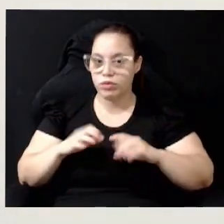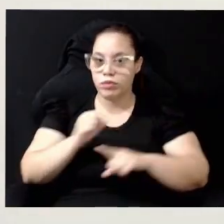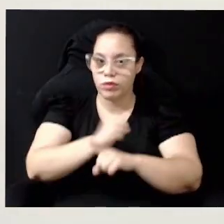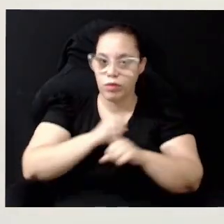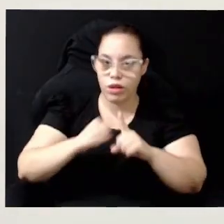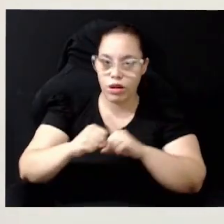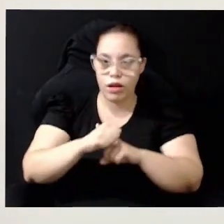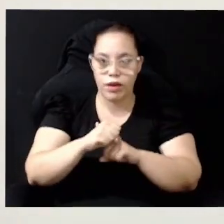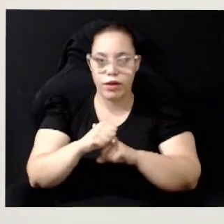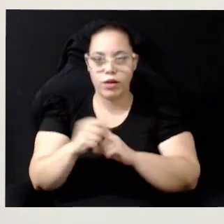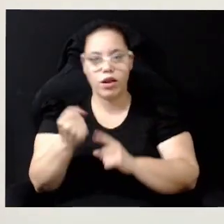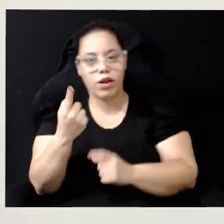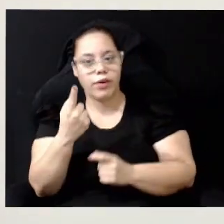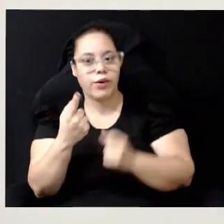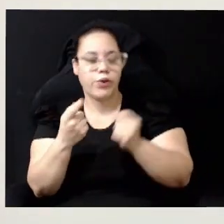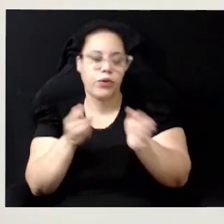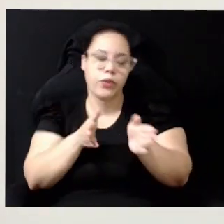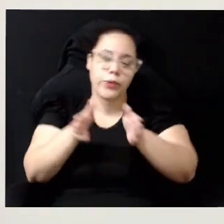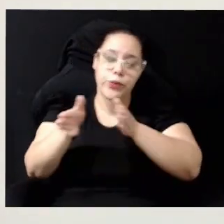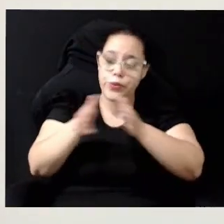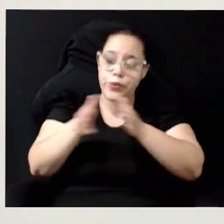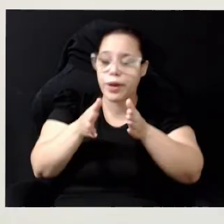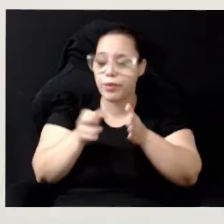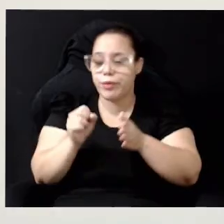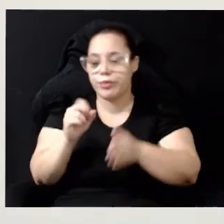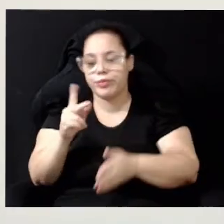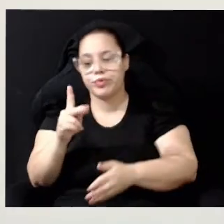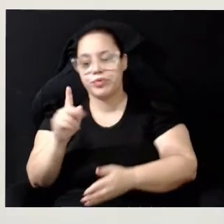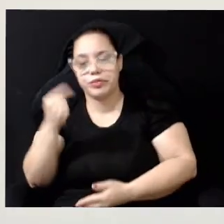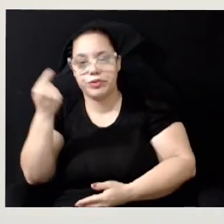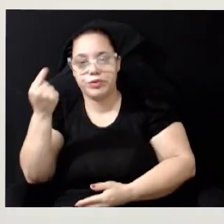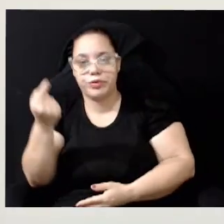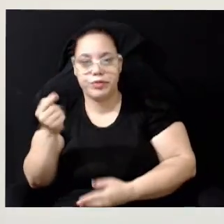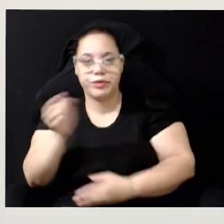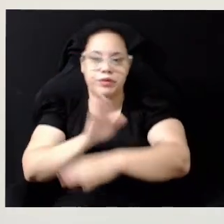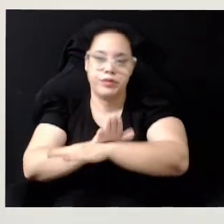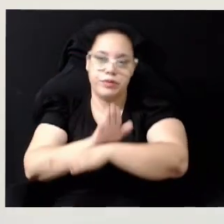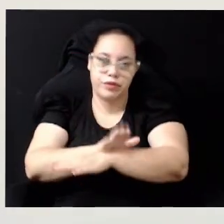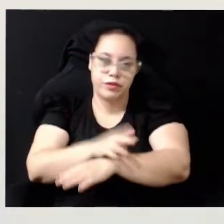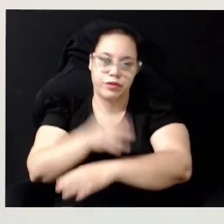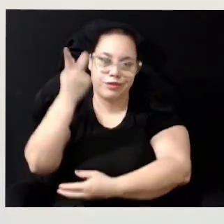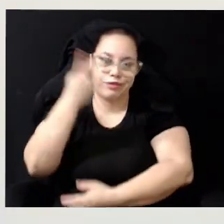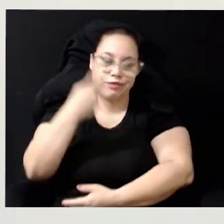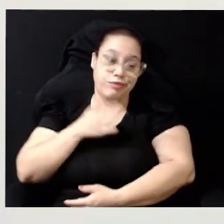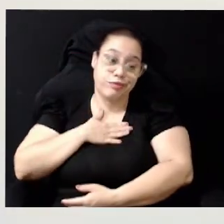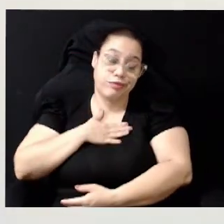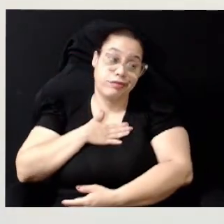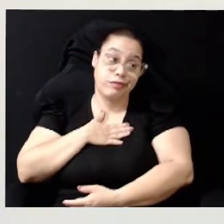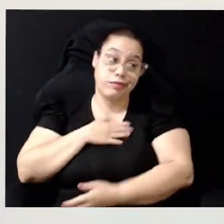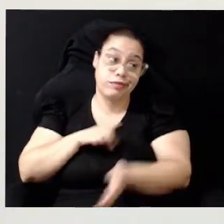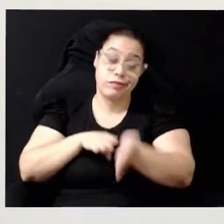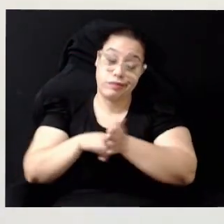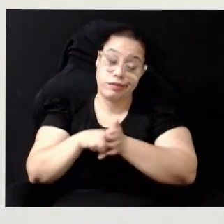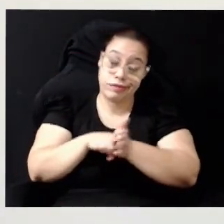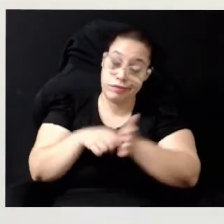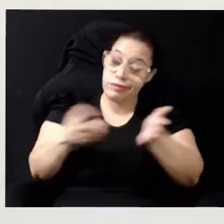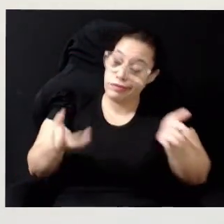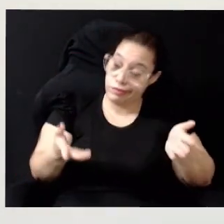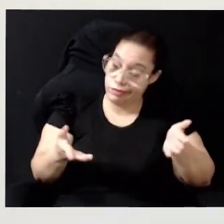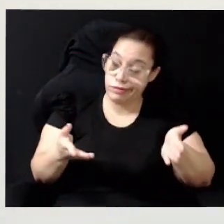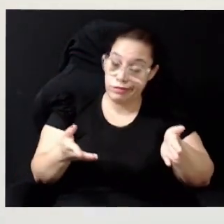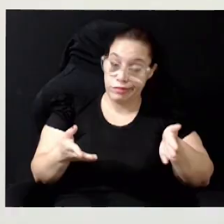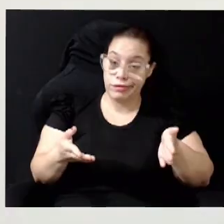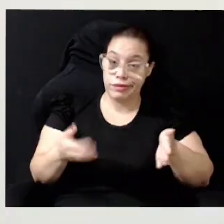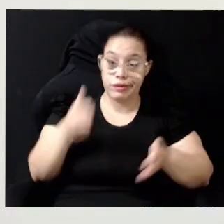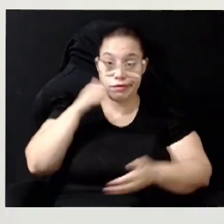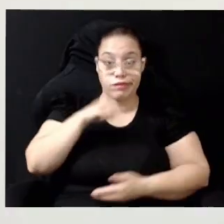esses são alguns caminhos, tá? E outras coisas são cuidar de si próprio, né? Então, as pesquisas já indicam que